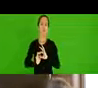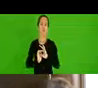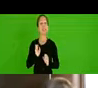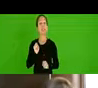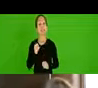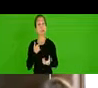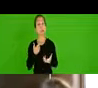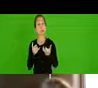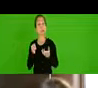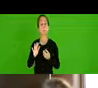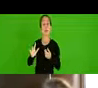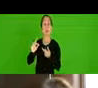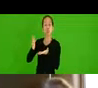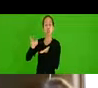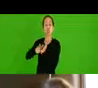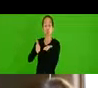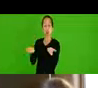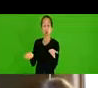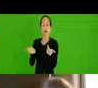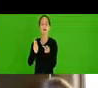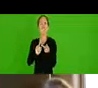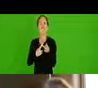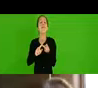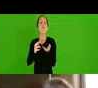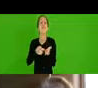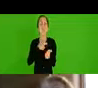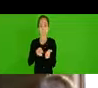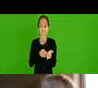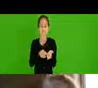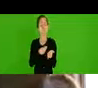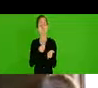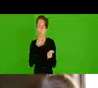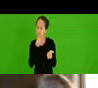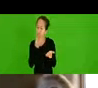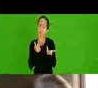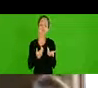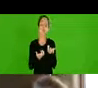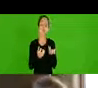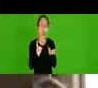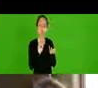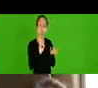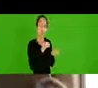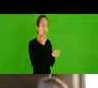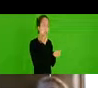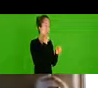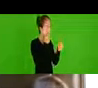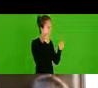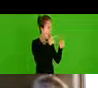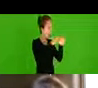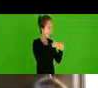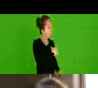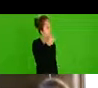jornais, revistas, também. E se eu quero, não é apenas uma transcrição, gente, ou uma